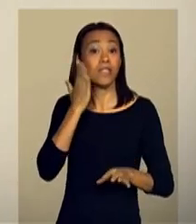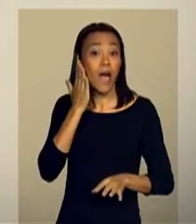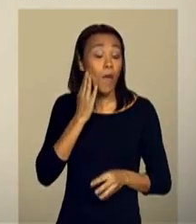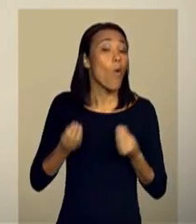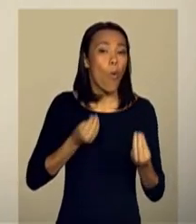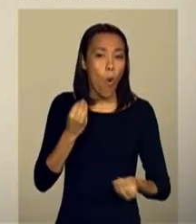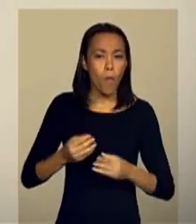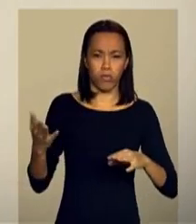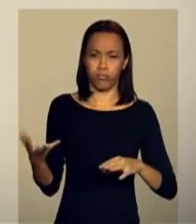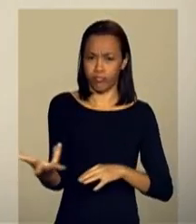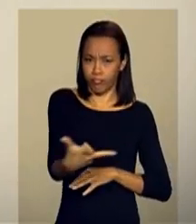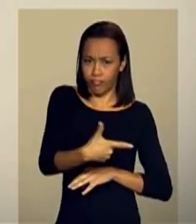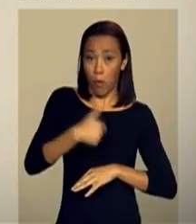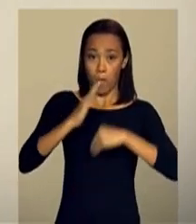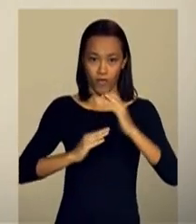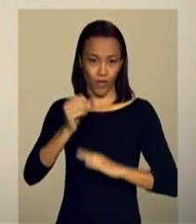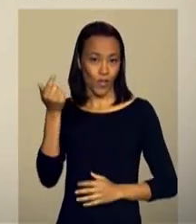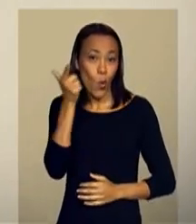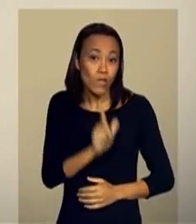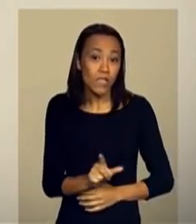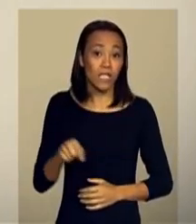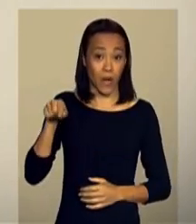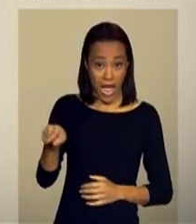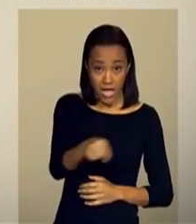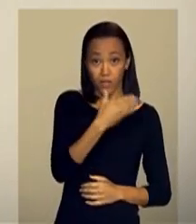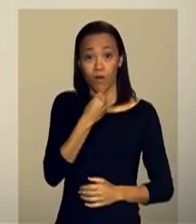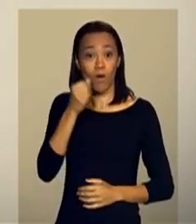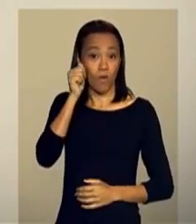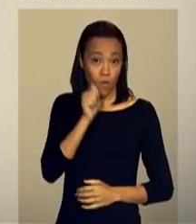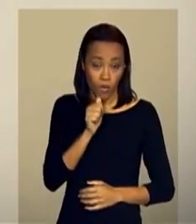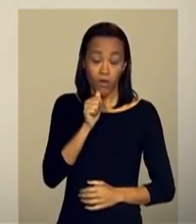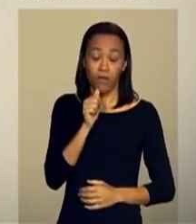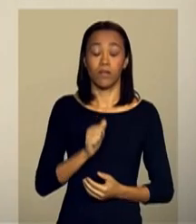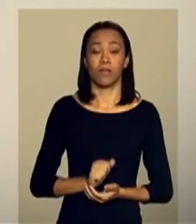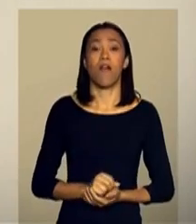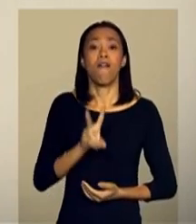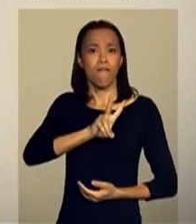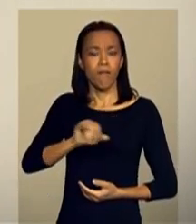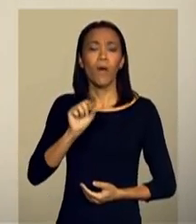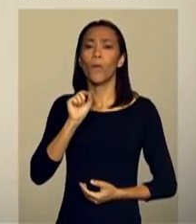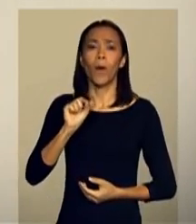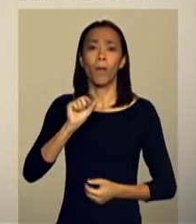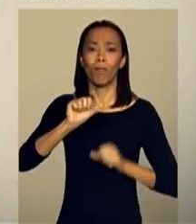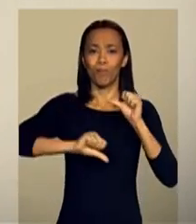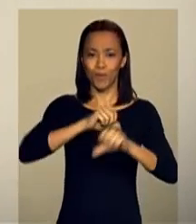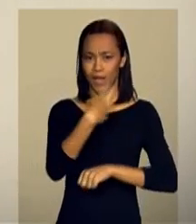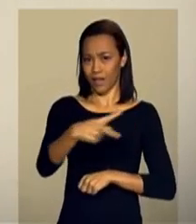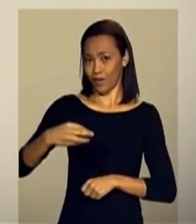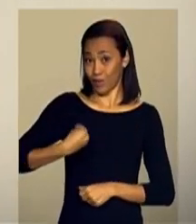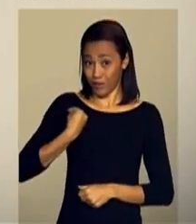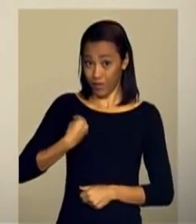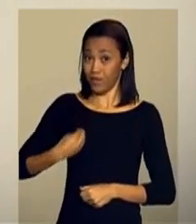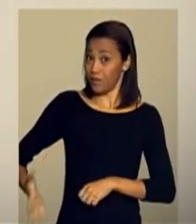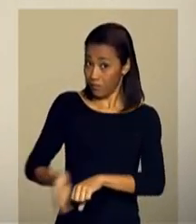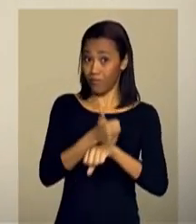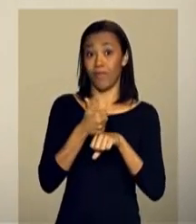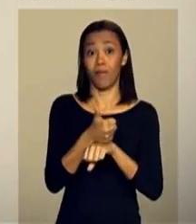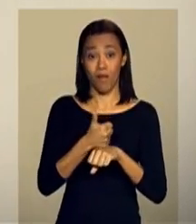Qualificação profissional que ganharam esses homens e essas mulheres vai mudar a vida deles e para muito